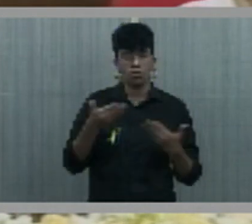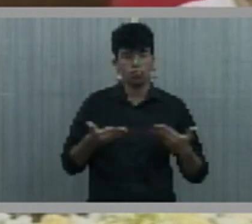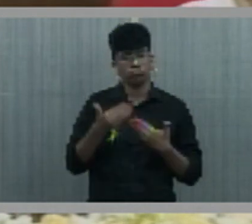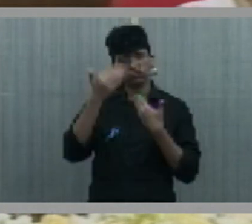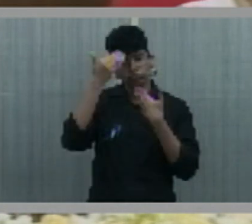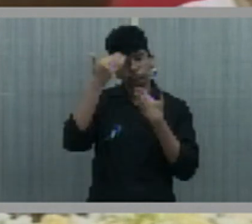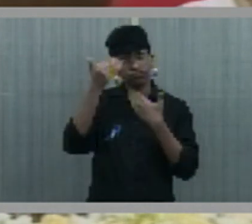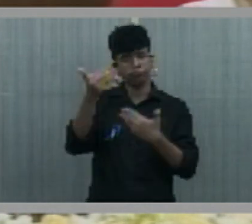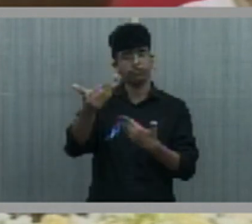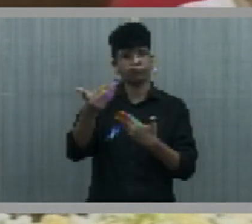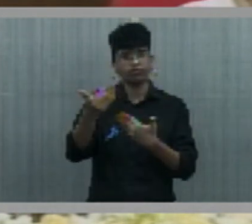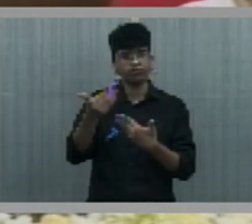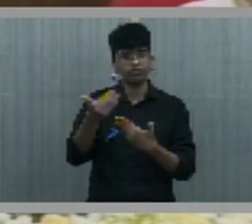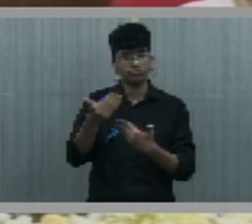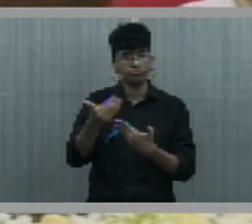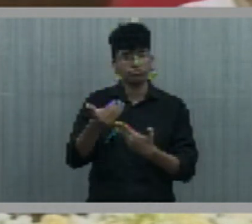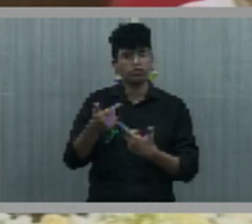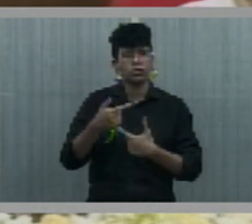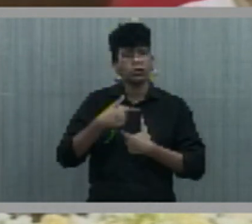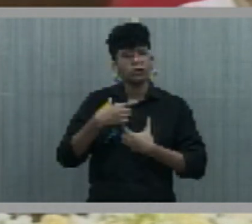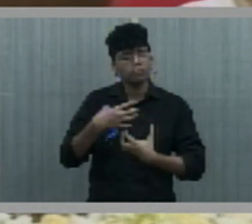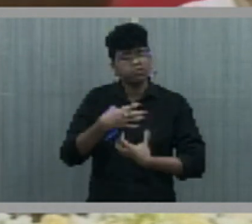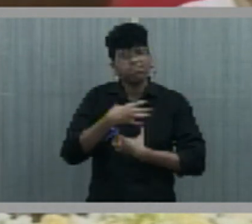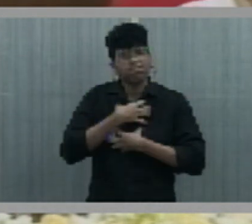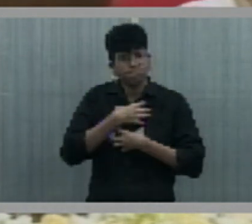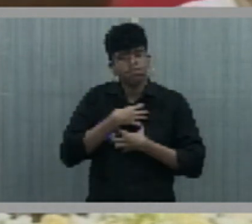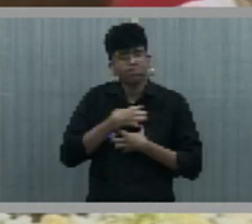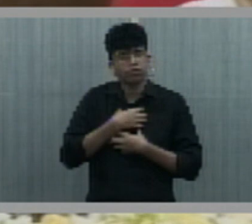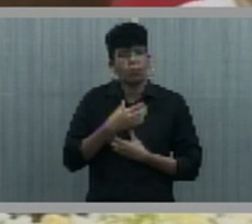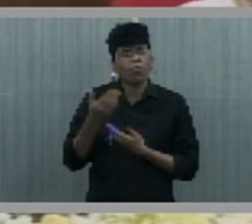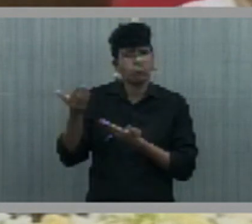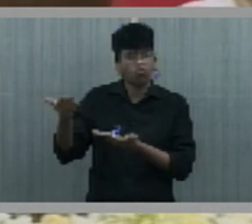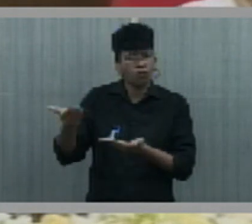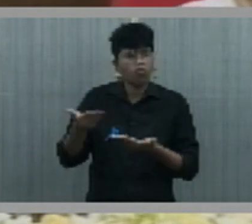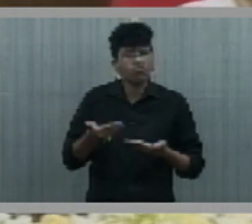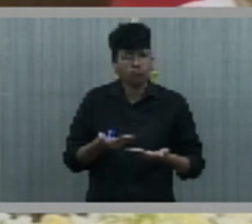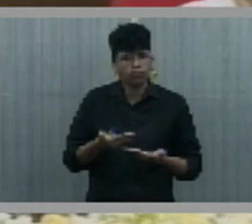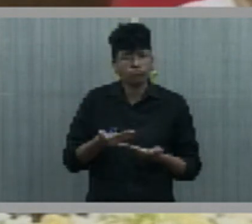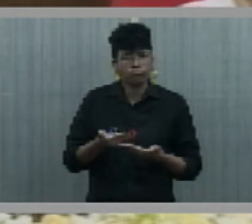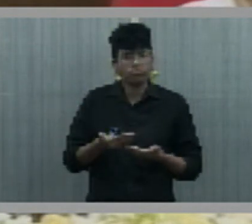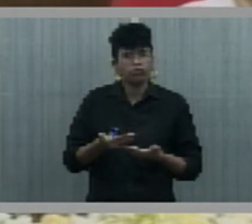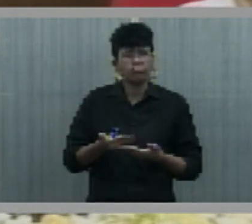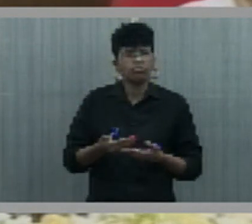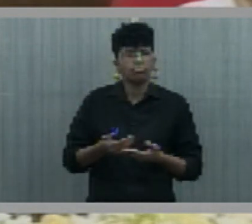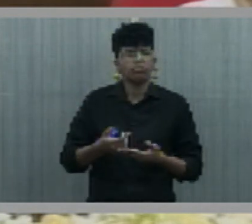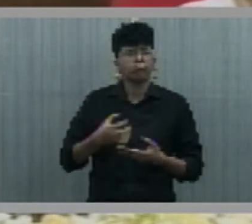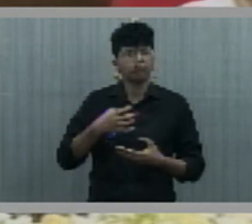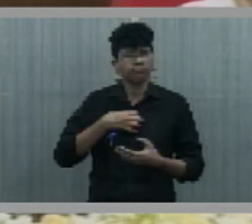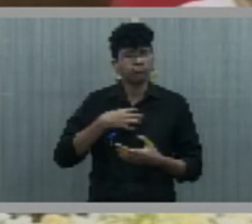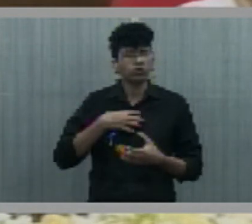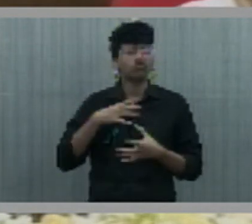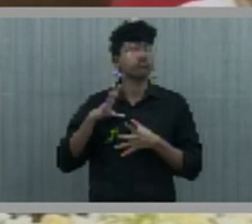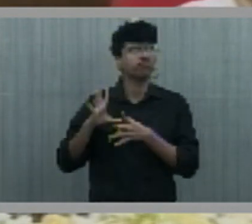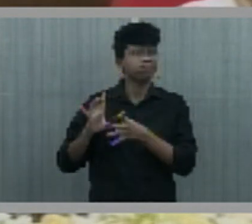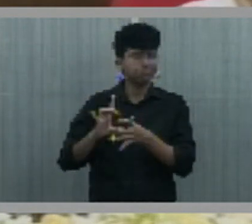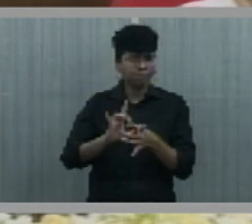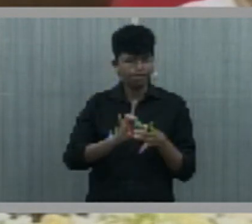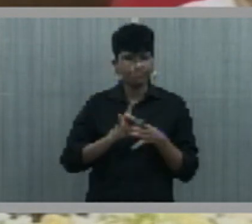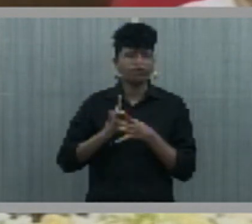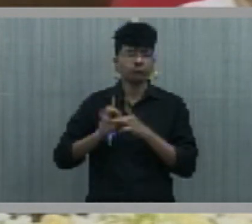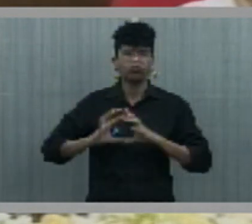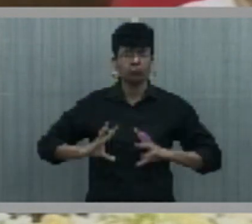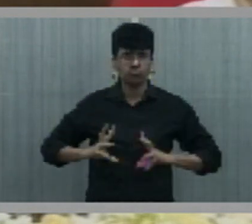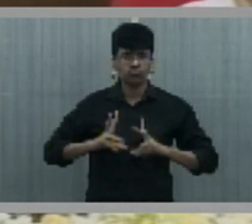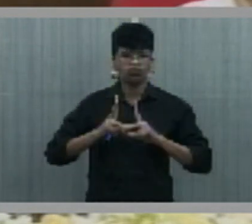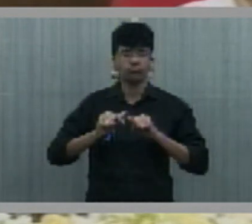homenagem que acolho como um convite a integrar-me ainda mais na comunhão com todos